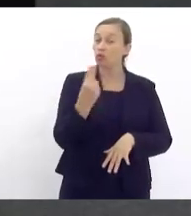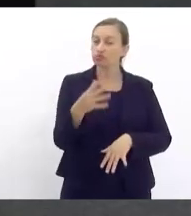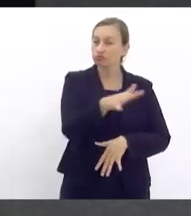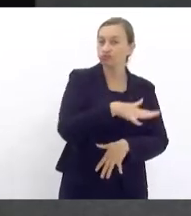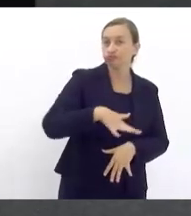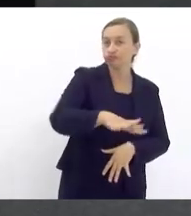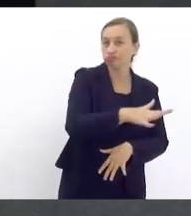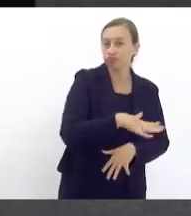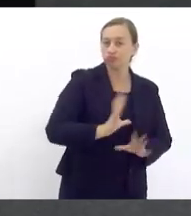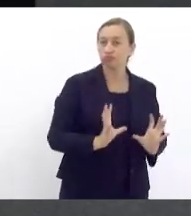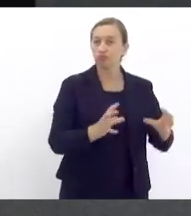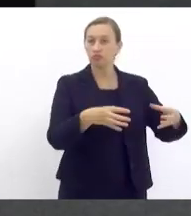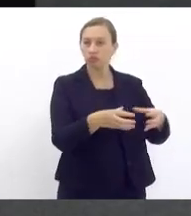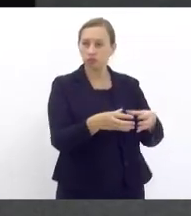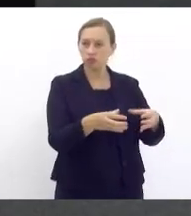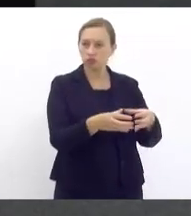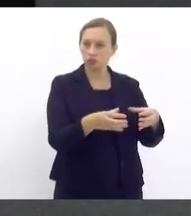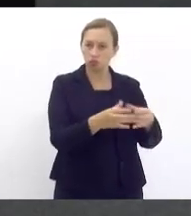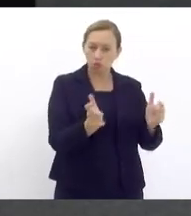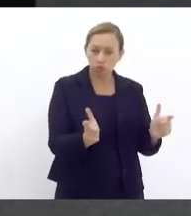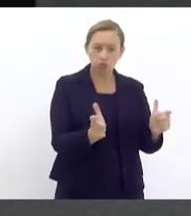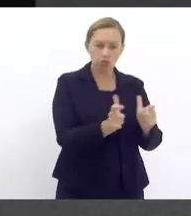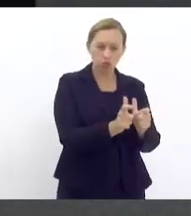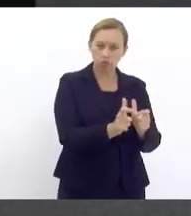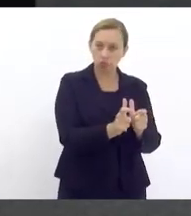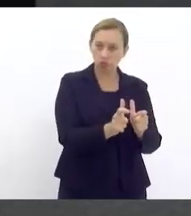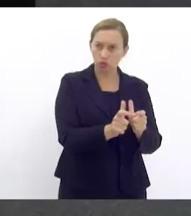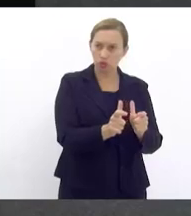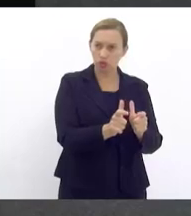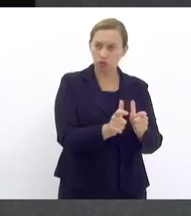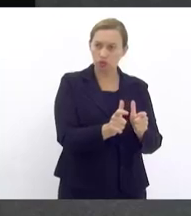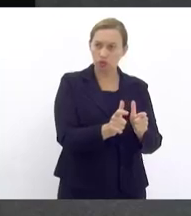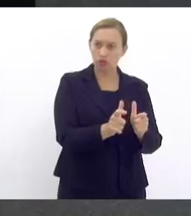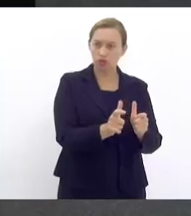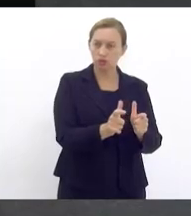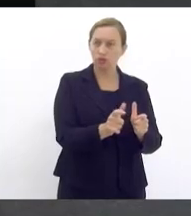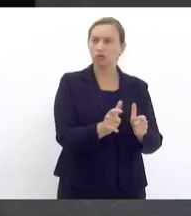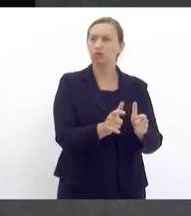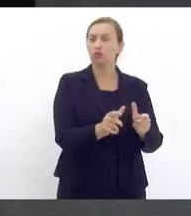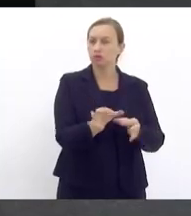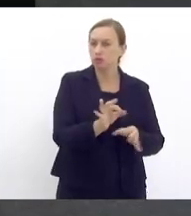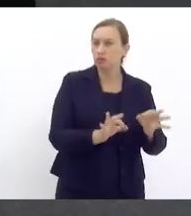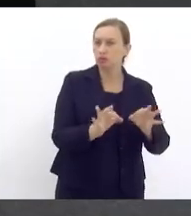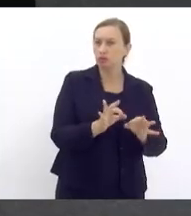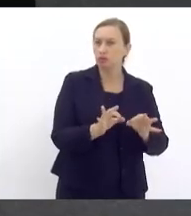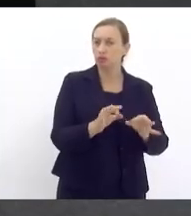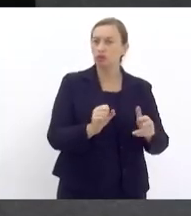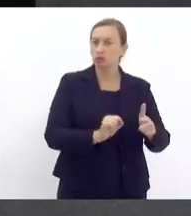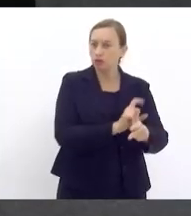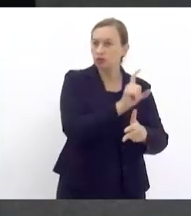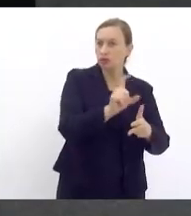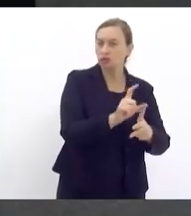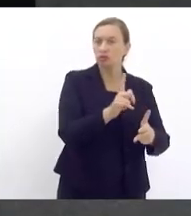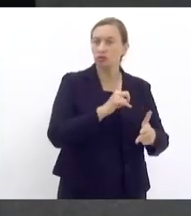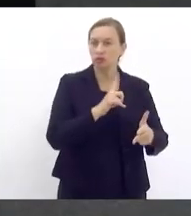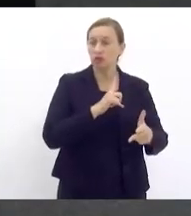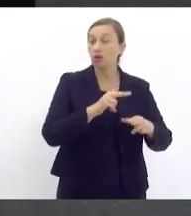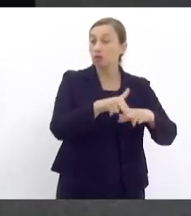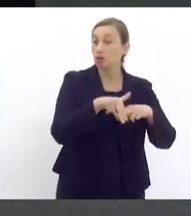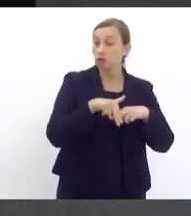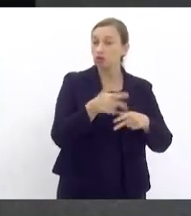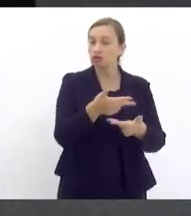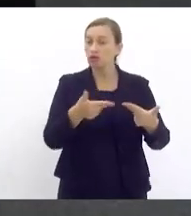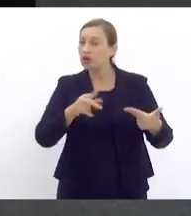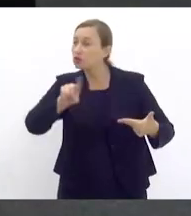expressam grupos minoritários que não estão contemplados dentro do programa que Por ora ganhou o Executivo É por isso dentre